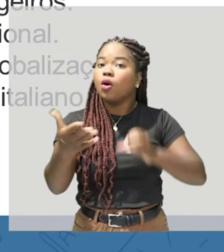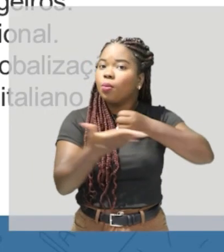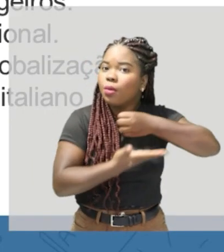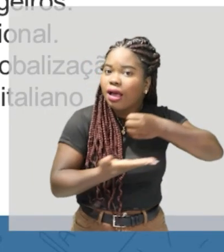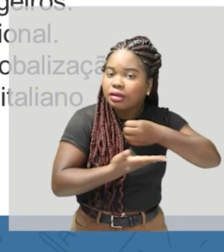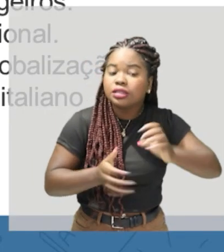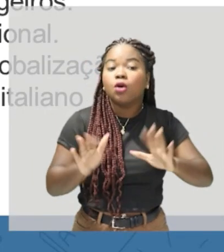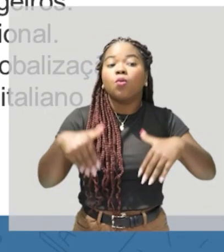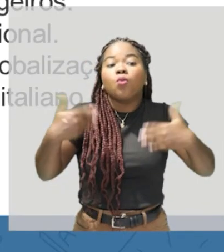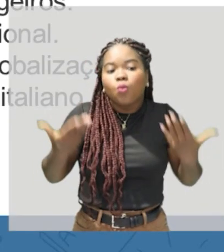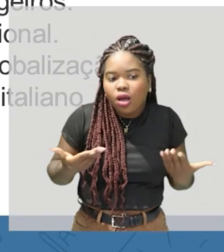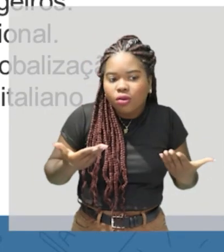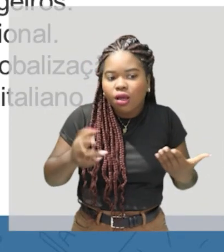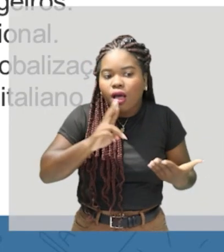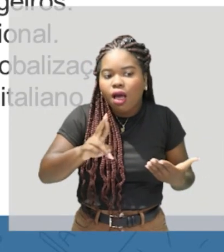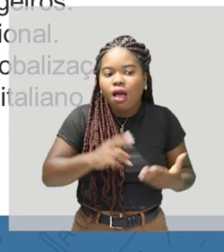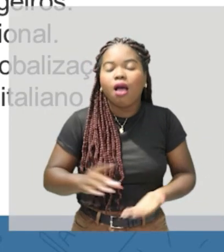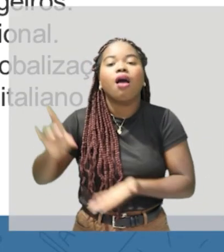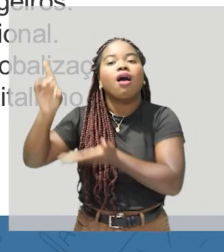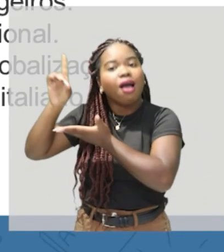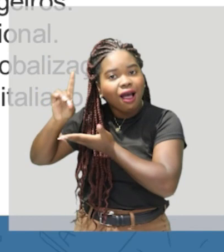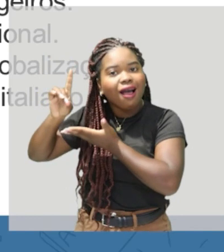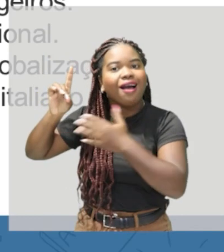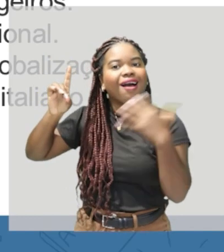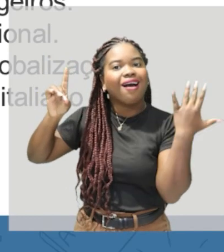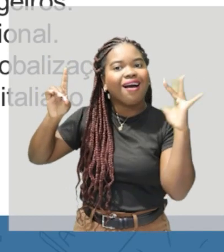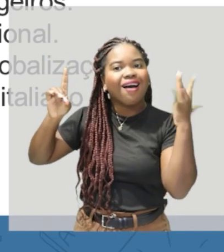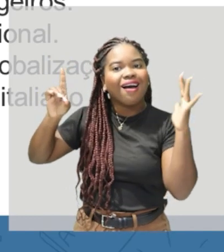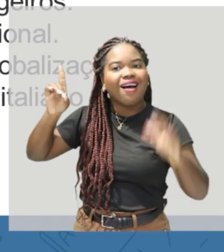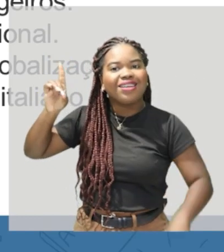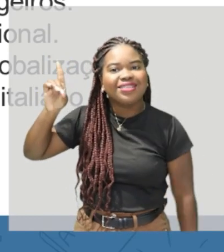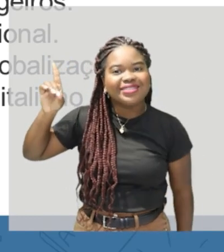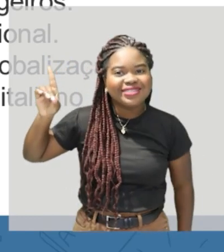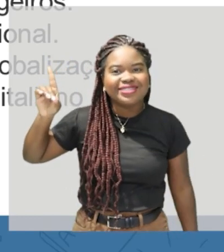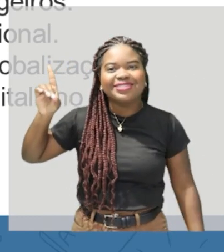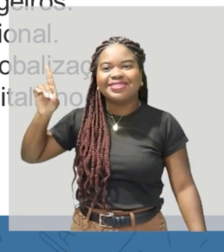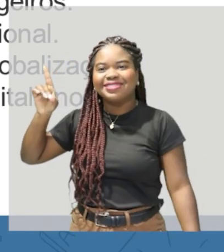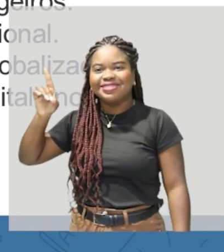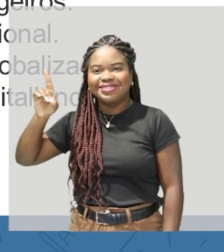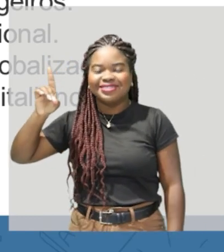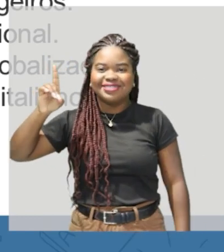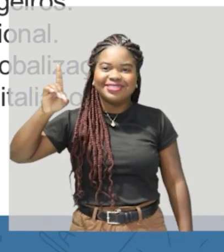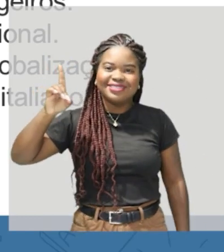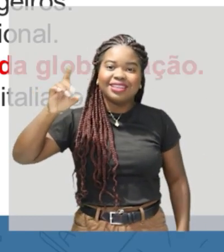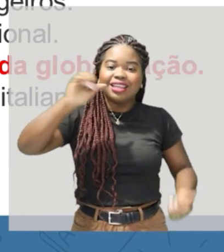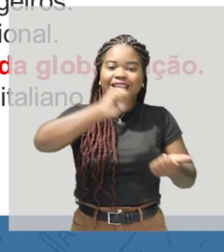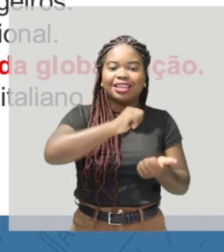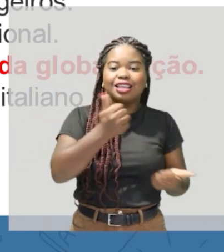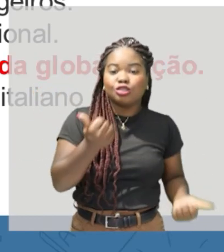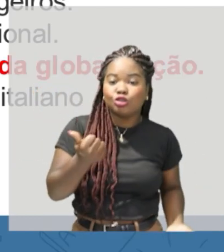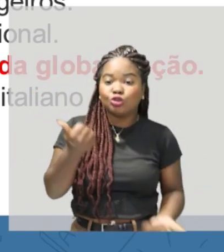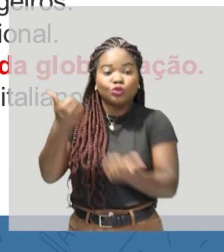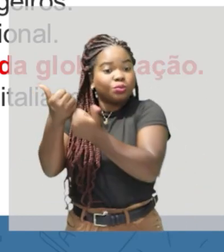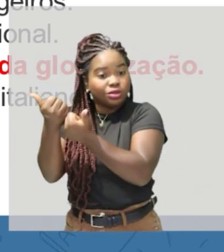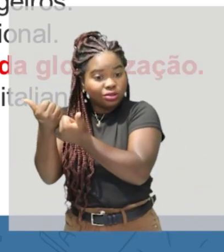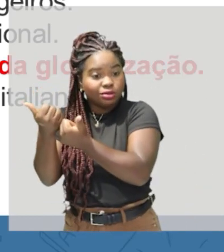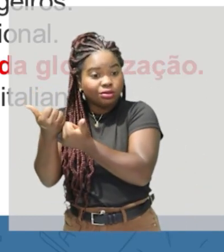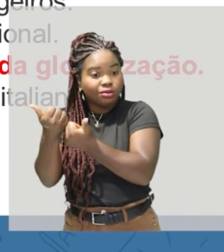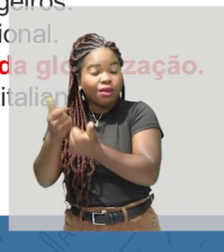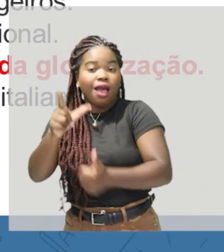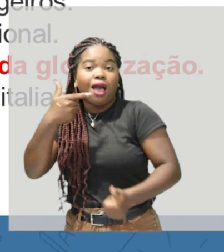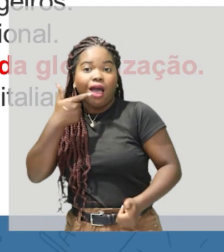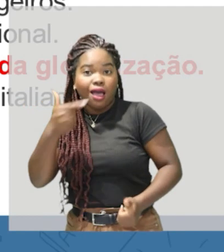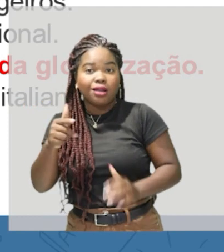é a decisão? É justamente substituir a língua nacional, que é o italiano, para inserir